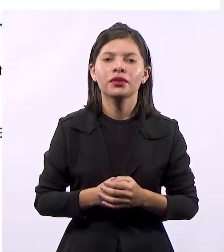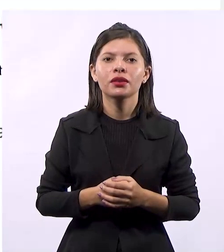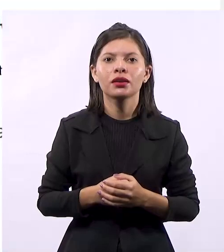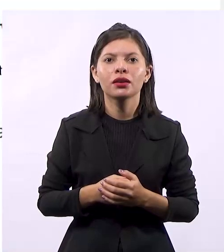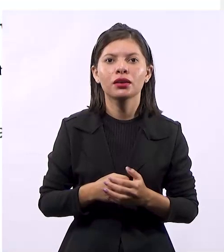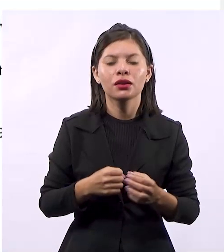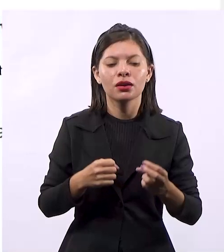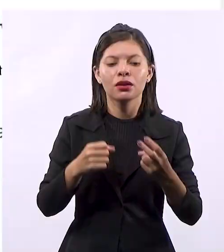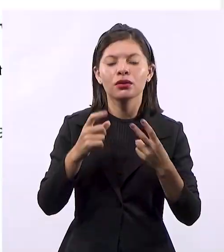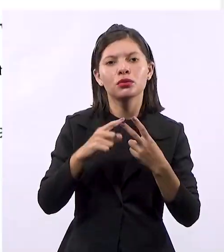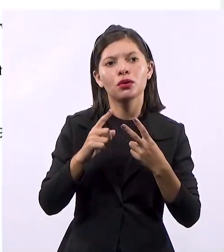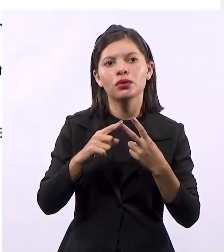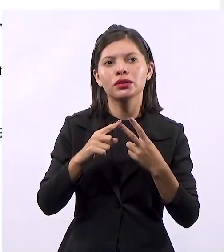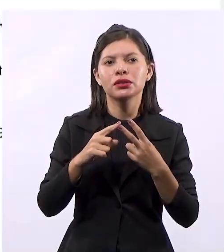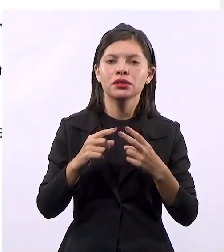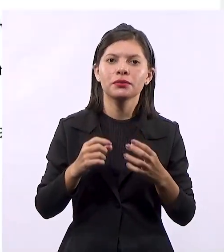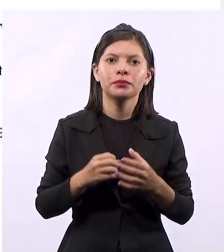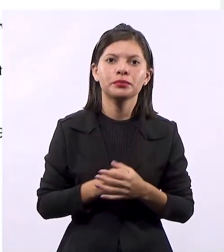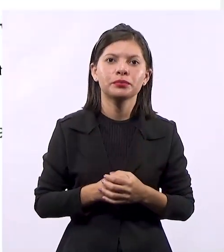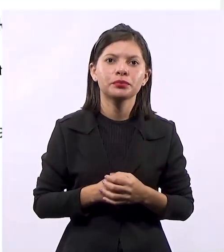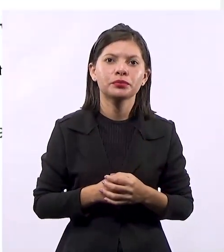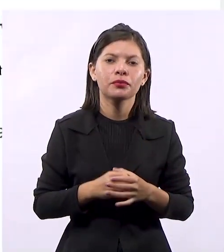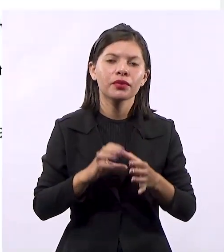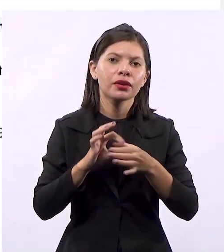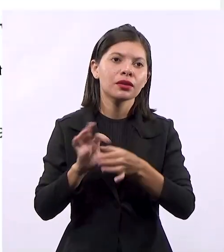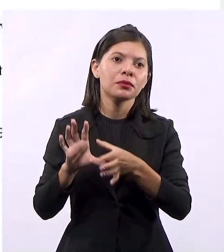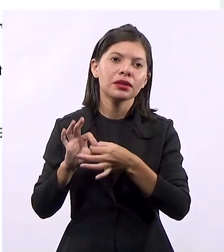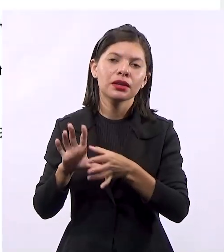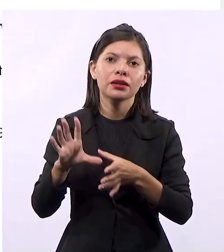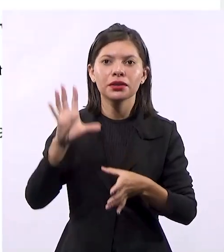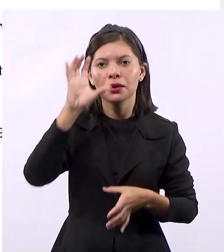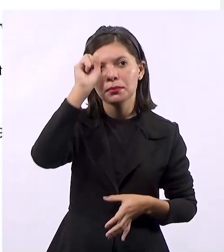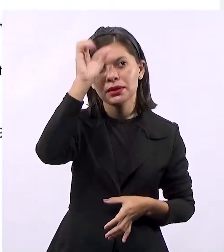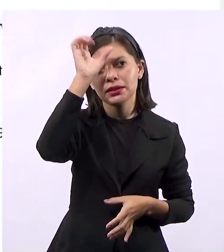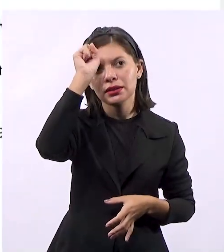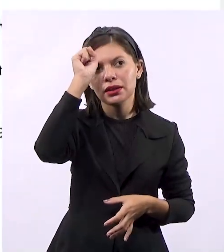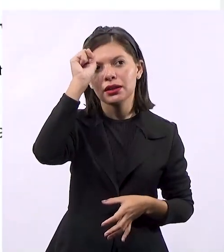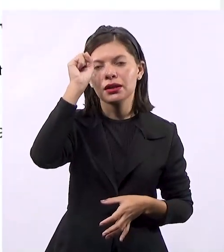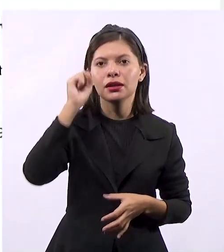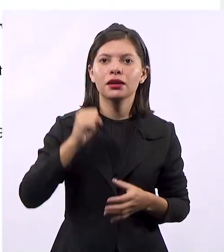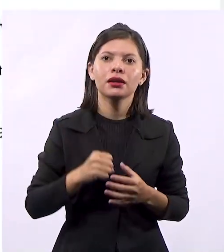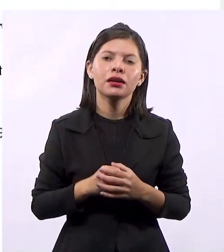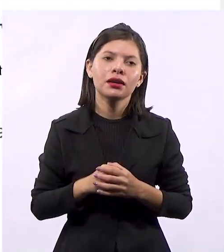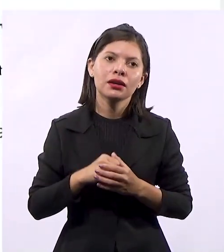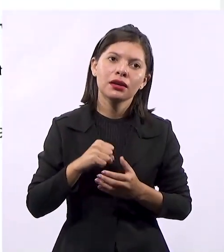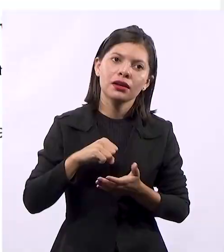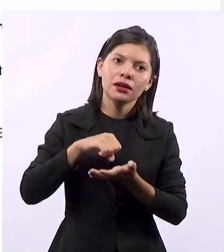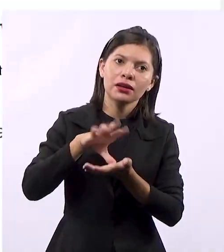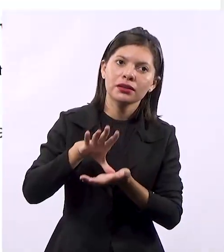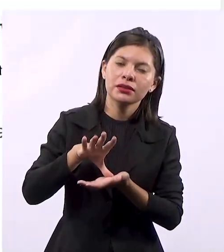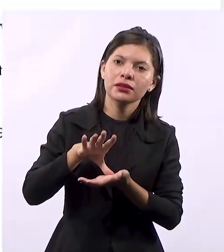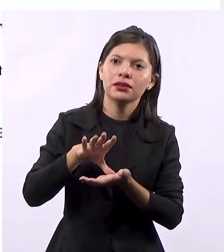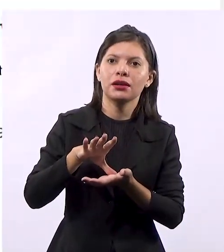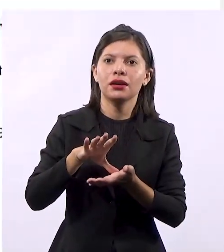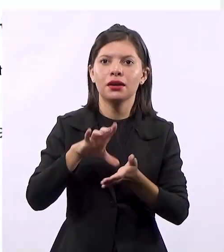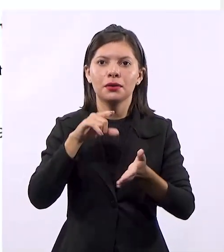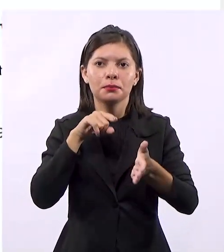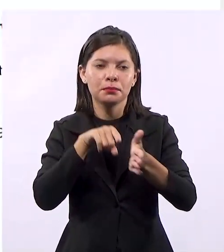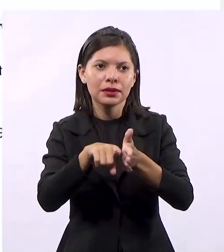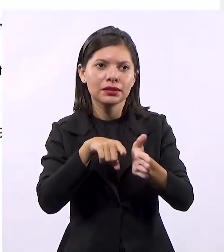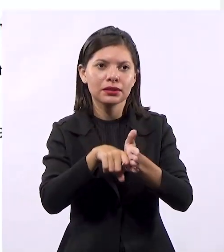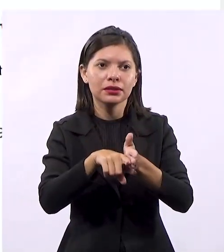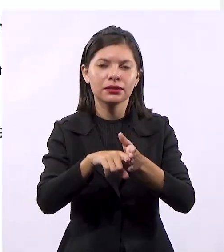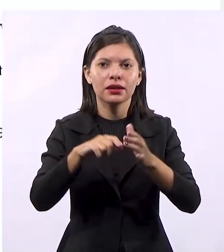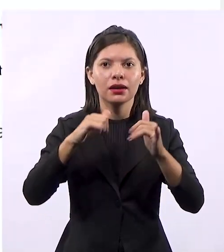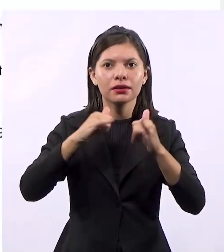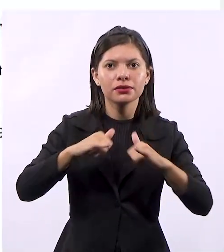e permanência na escola. Esse é um dos primeiros princípios do ensino. Princípio 2, liberdade de